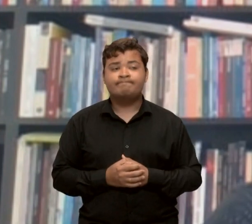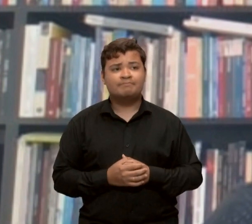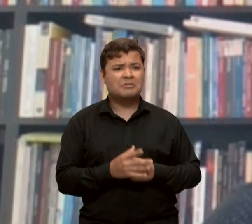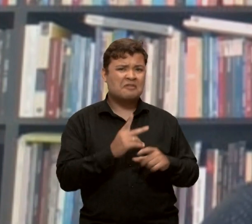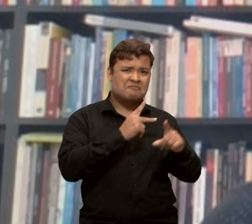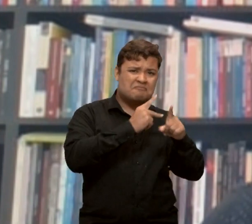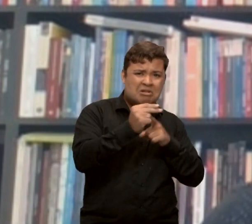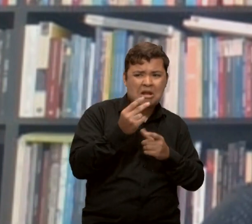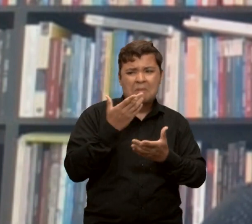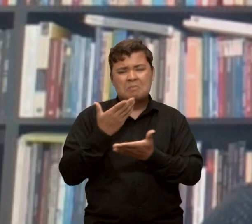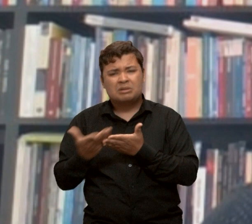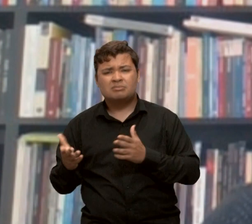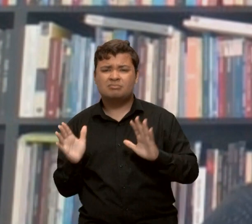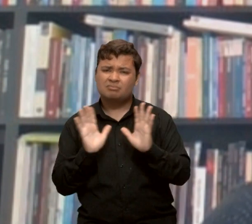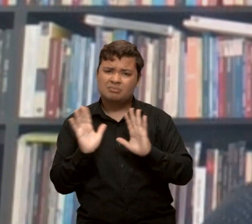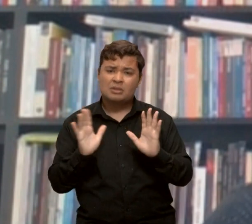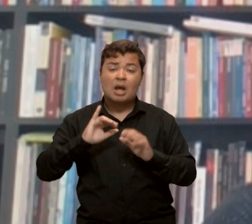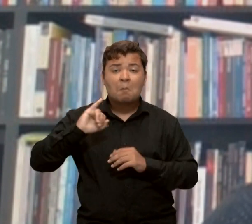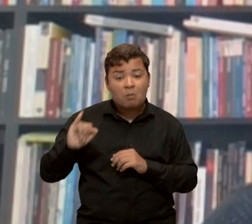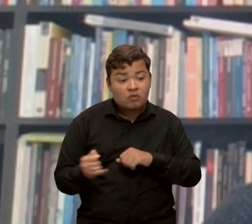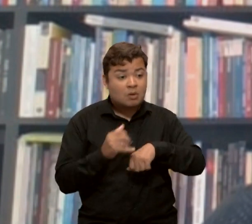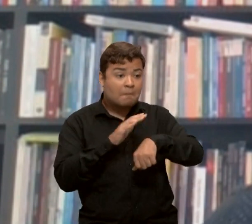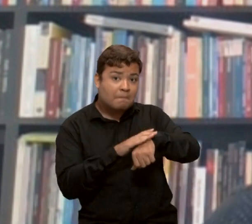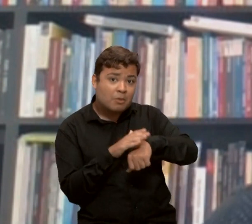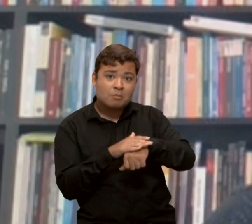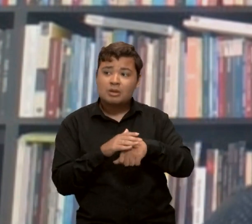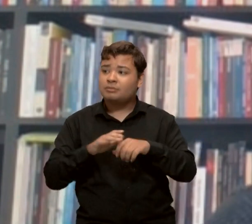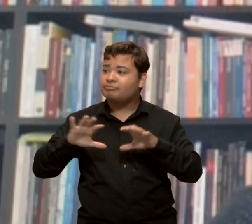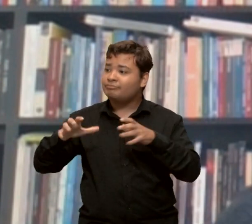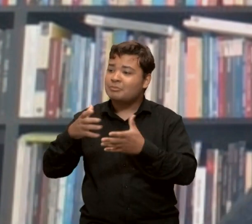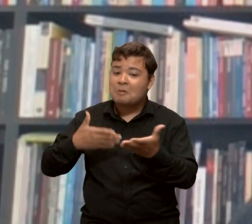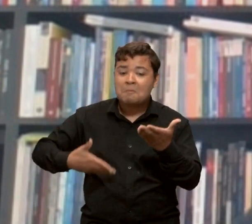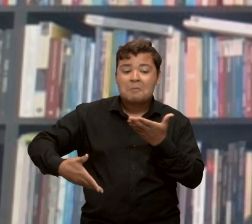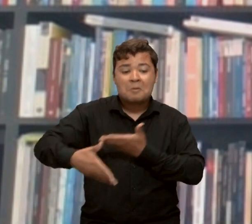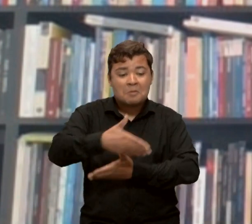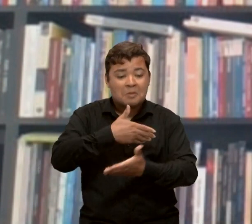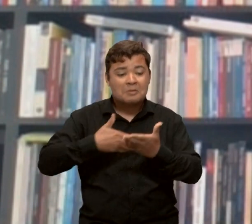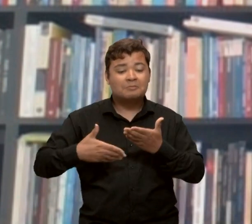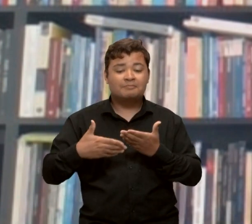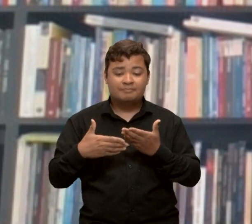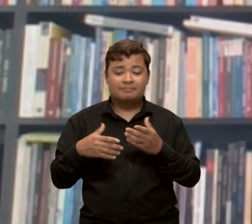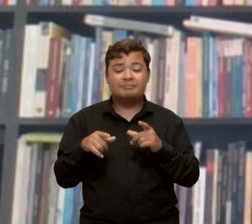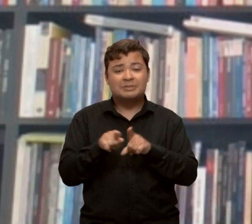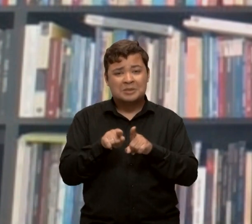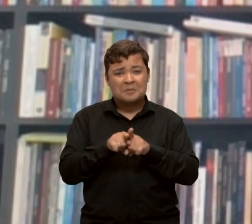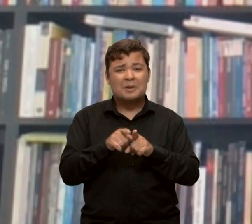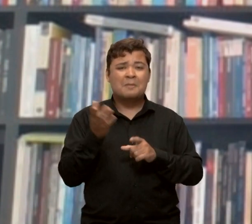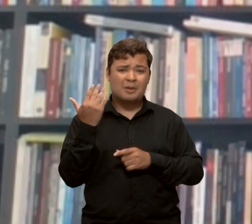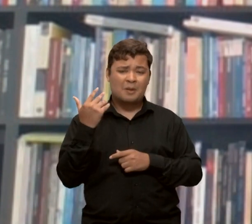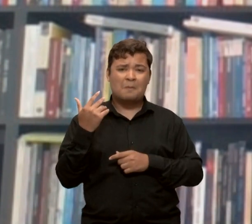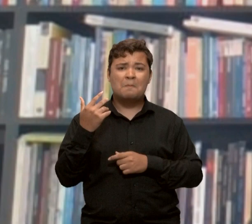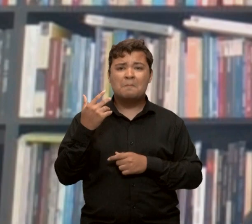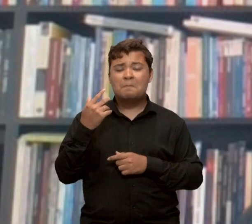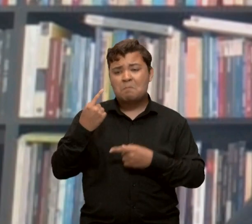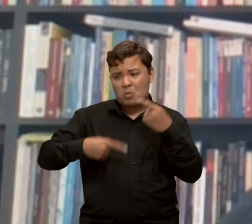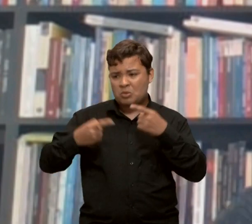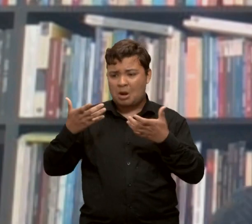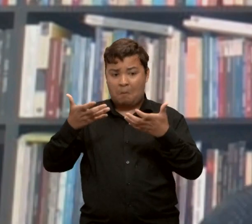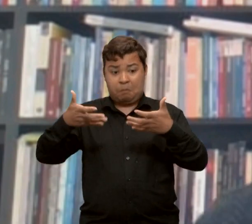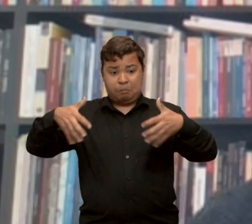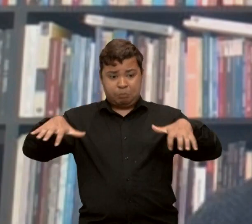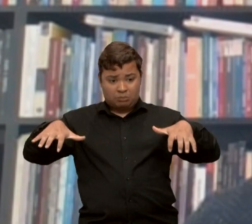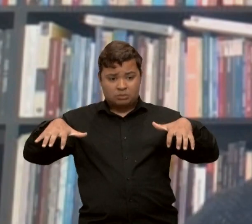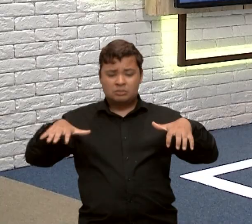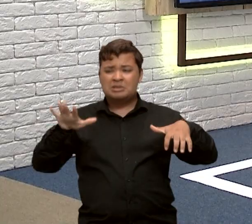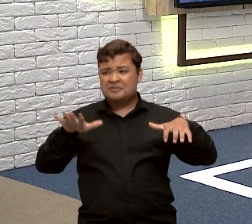da Copa para confraternizar e, quem sabe, superar até a fratura da polarização política que tivemos nas eleições desse